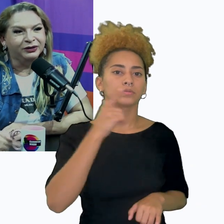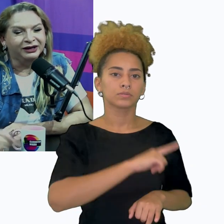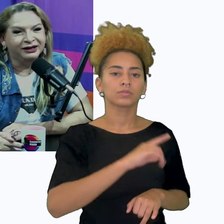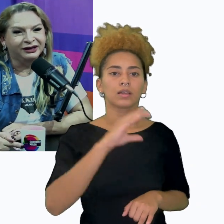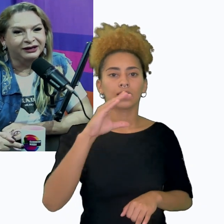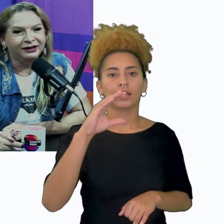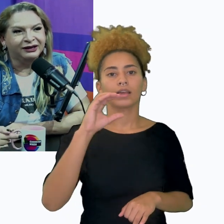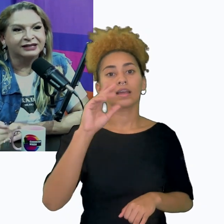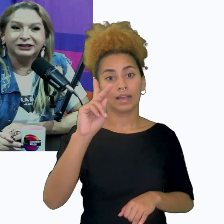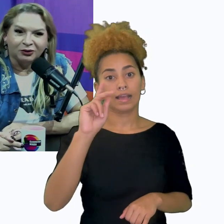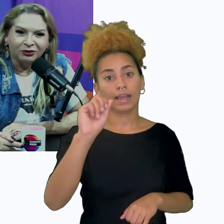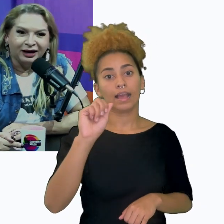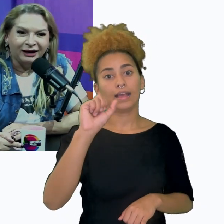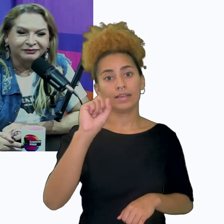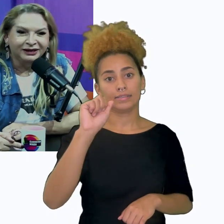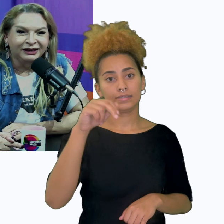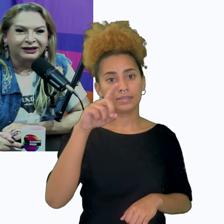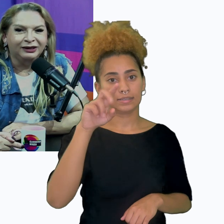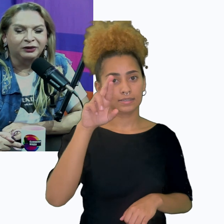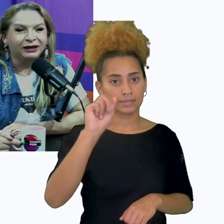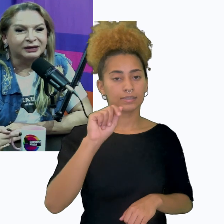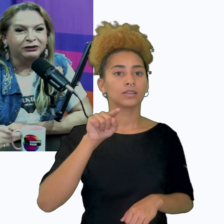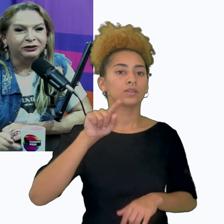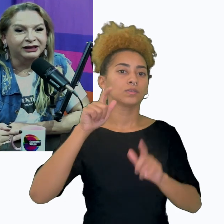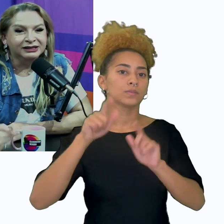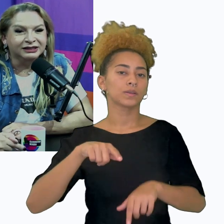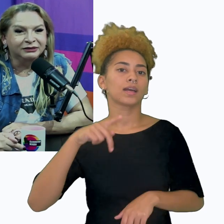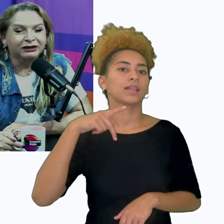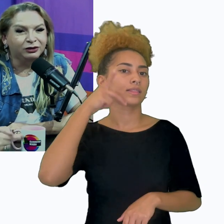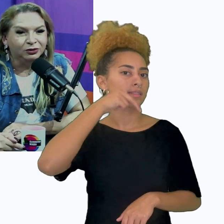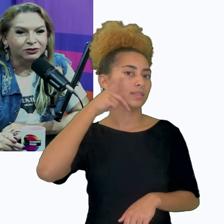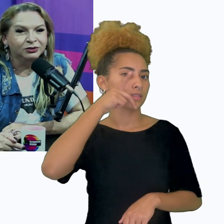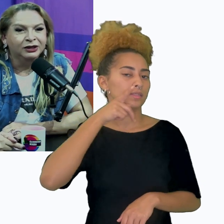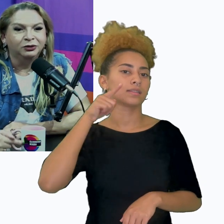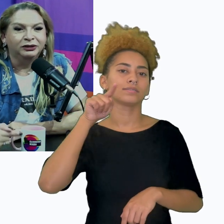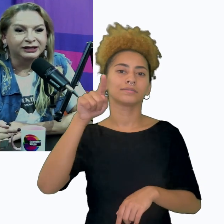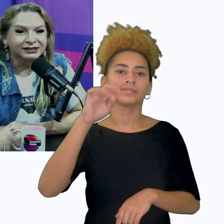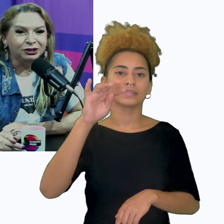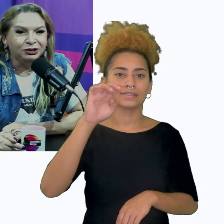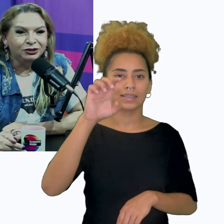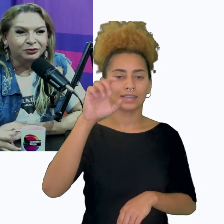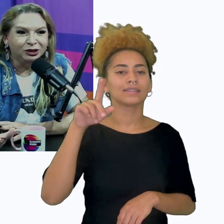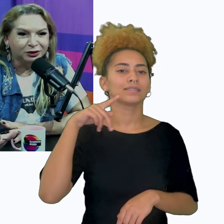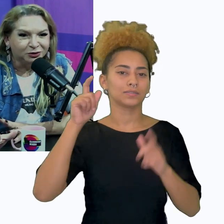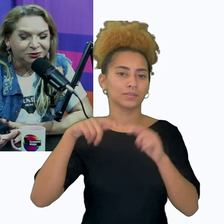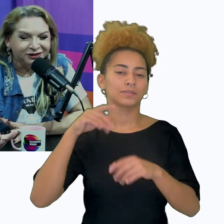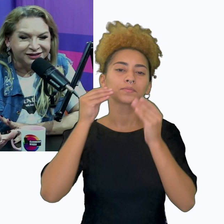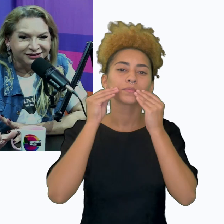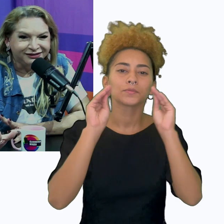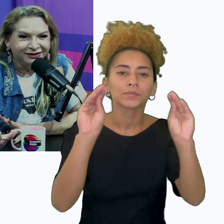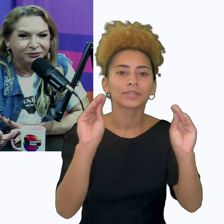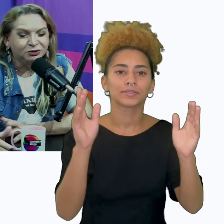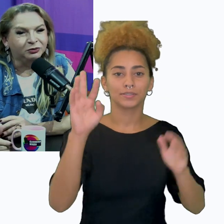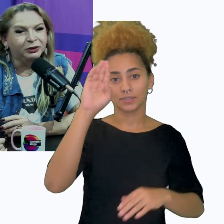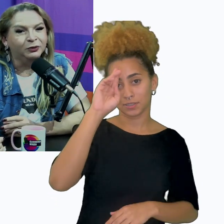maio, Cassandra Conká, que o pré-lançamento foi em Teresina, maravilhoso. No Terecine, um beijo pra todo mundo de